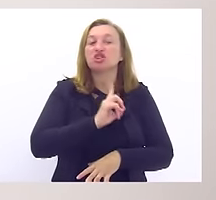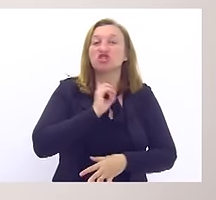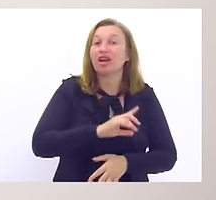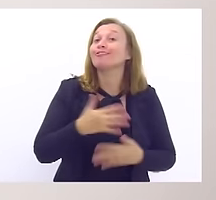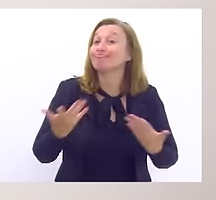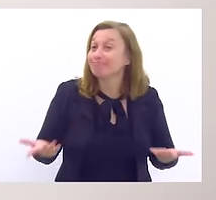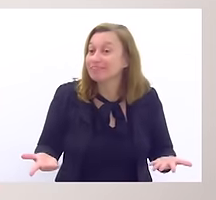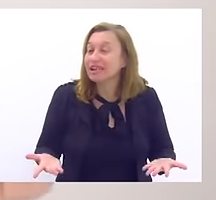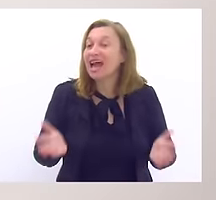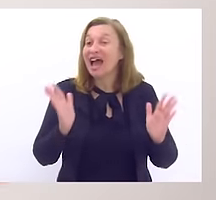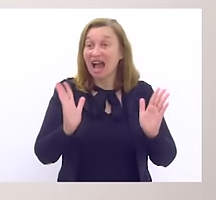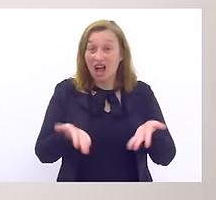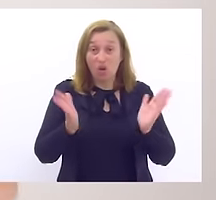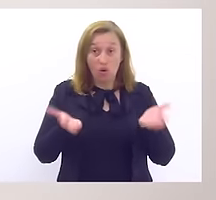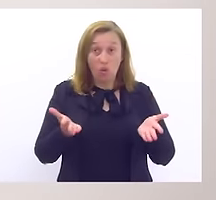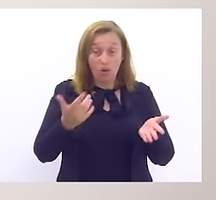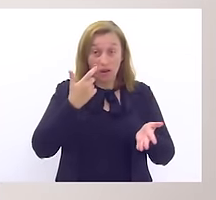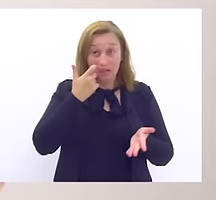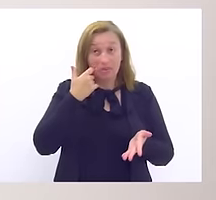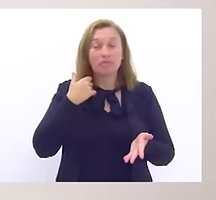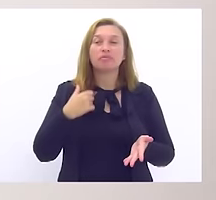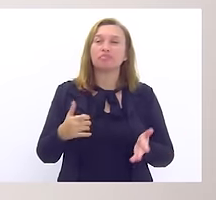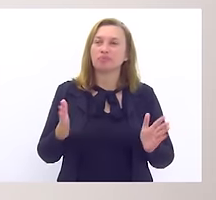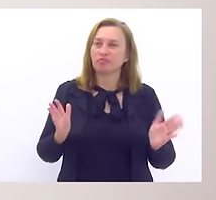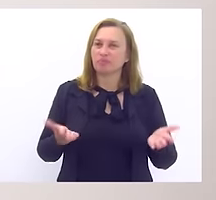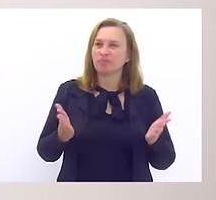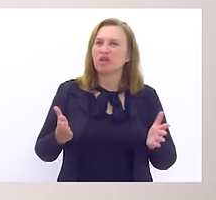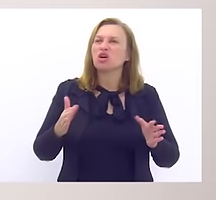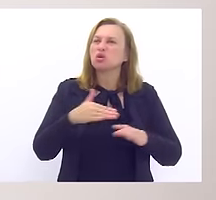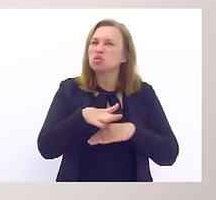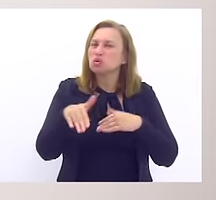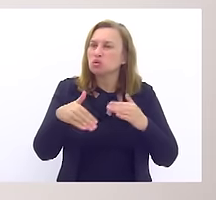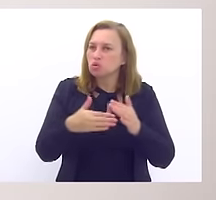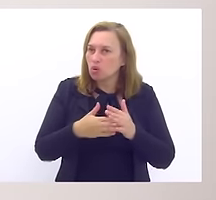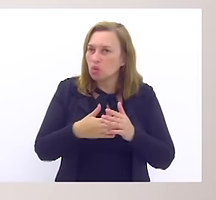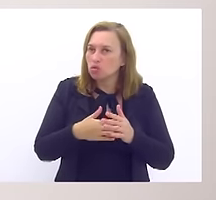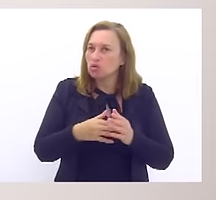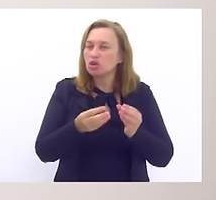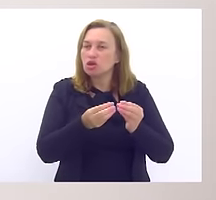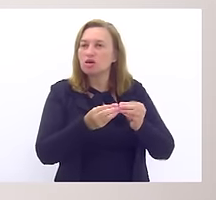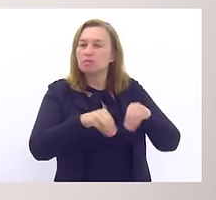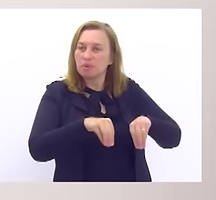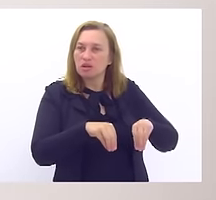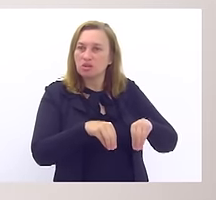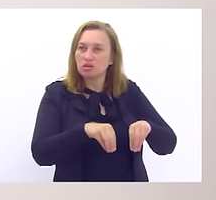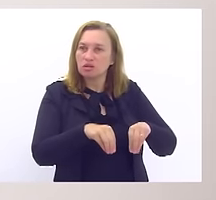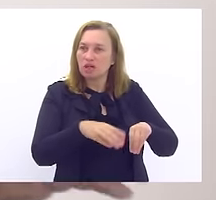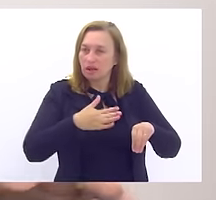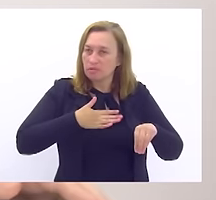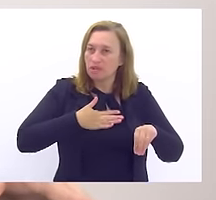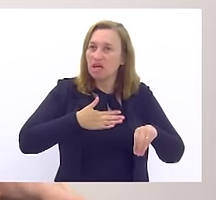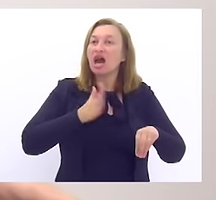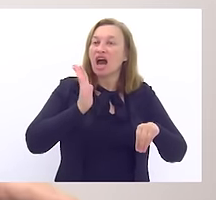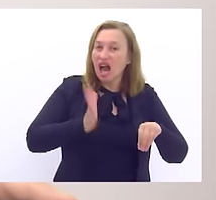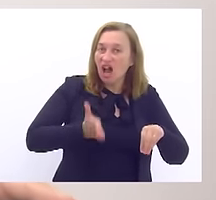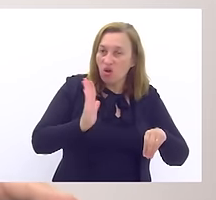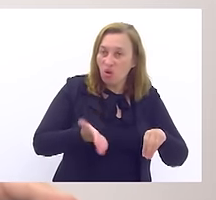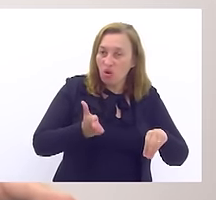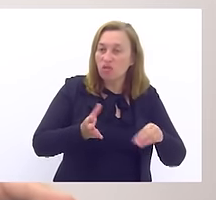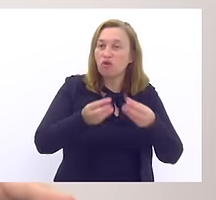só que agora desse lado aqui todos eles que me deram prejuízos vão tomar um prejuízo gigante Deputado